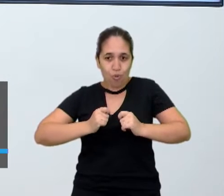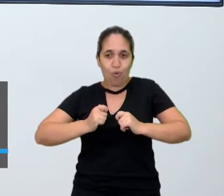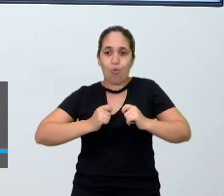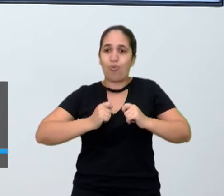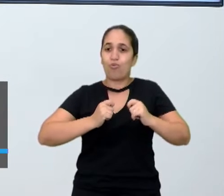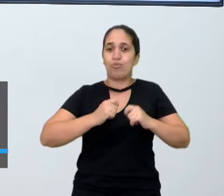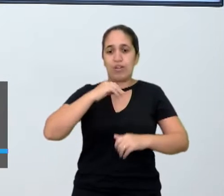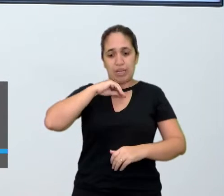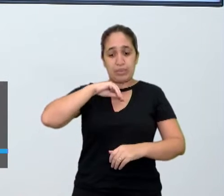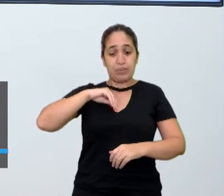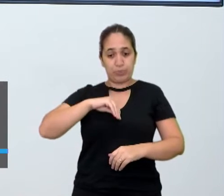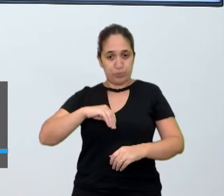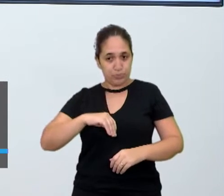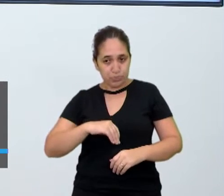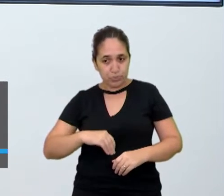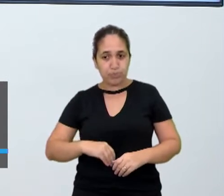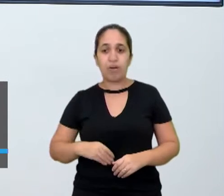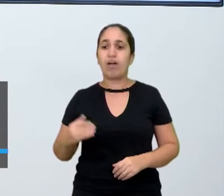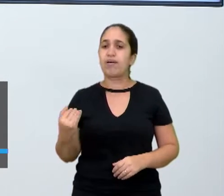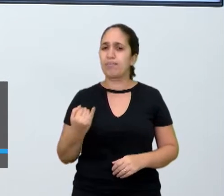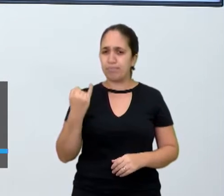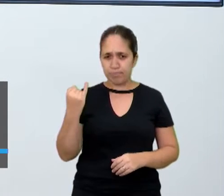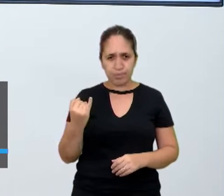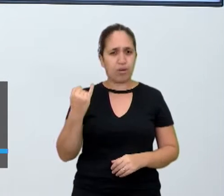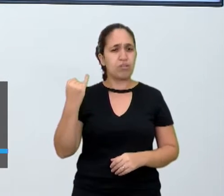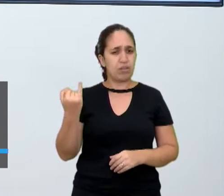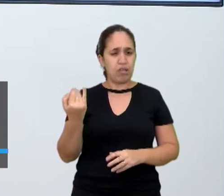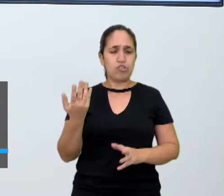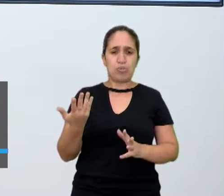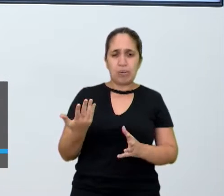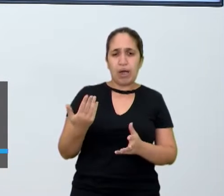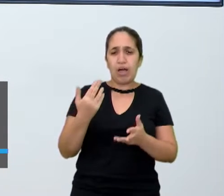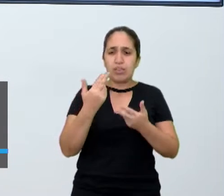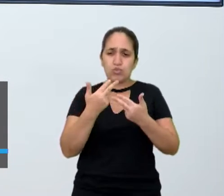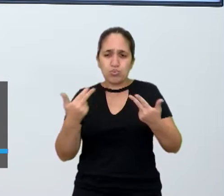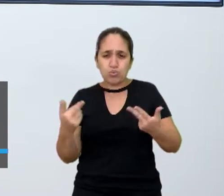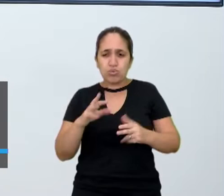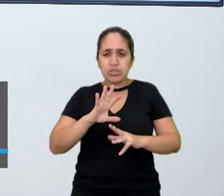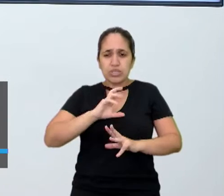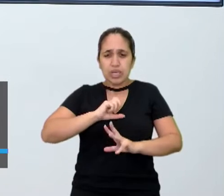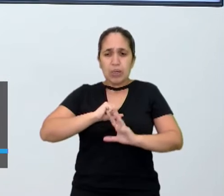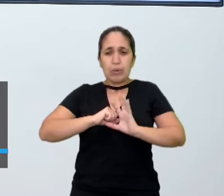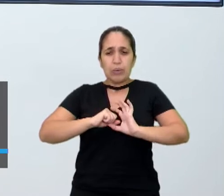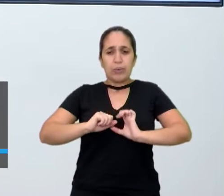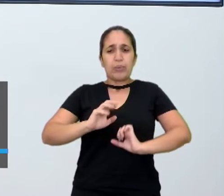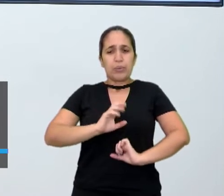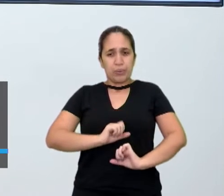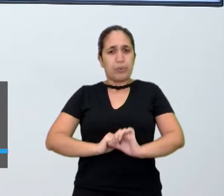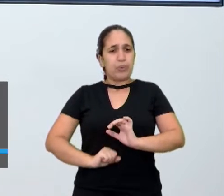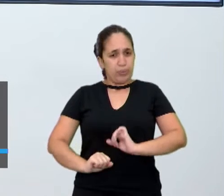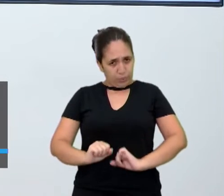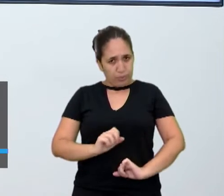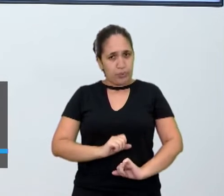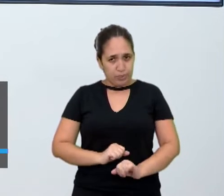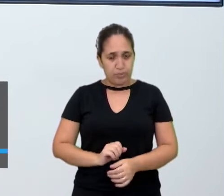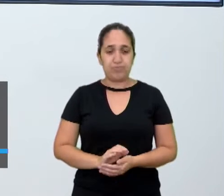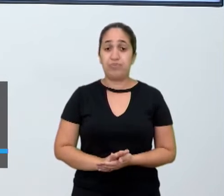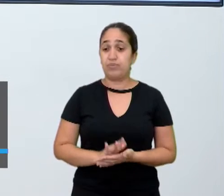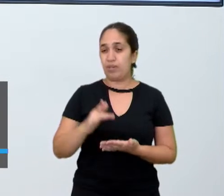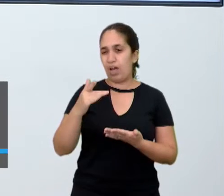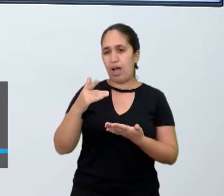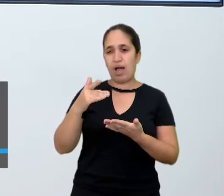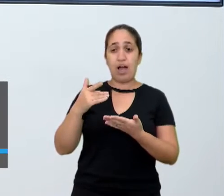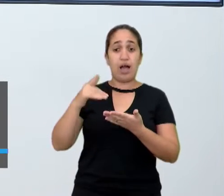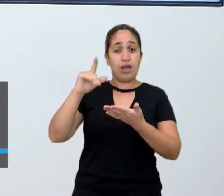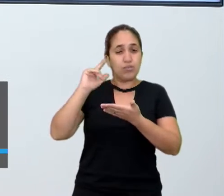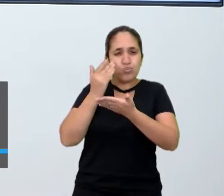super importante para a aquisição, e para a absorção dos nutrientes no nosso corpo. E aí, gente, vamos então, antes de mais